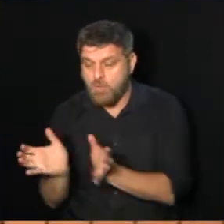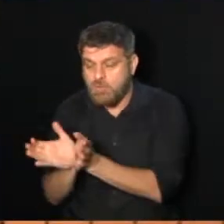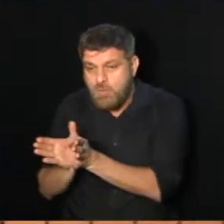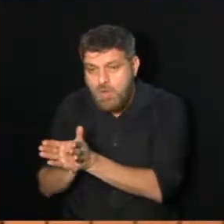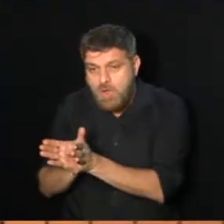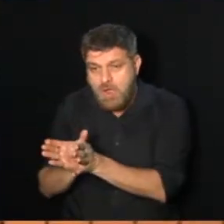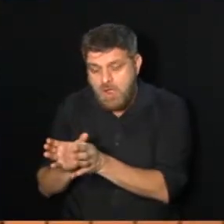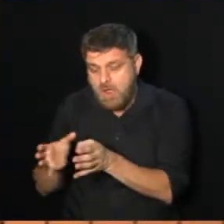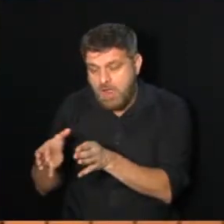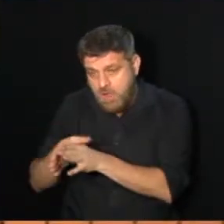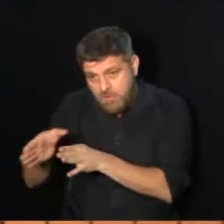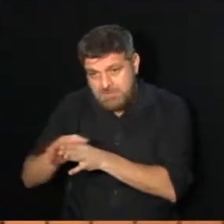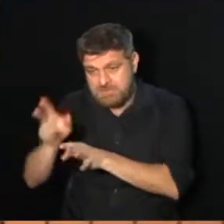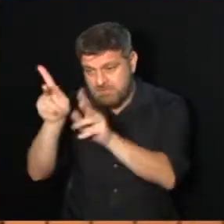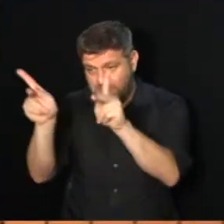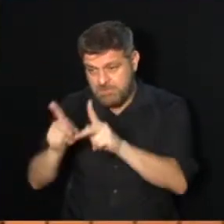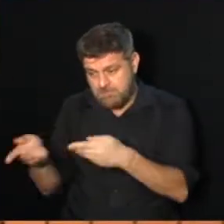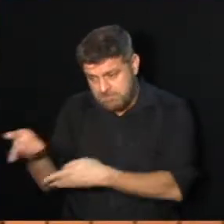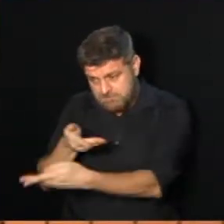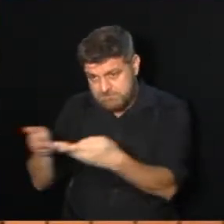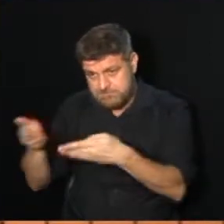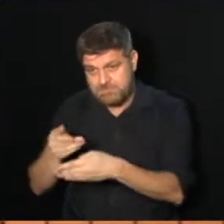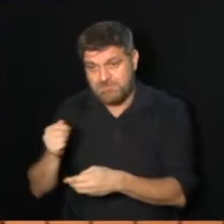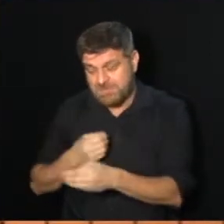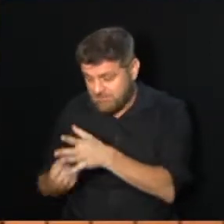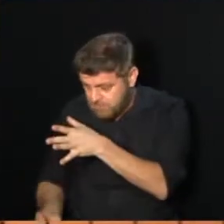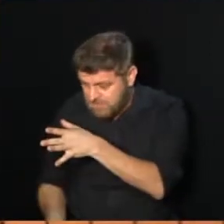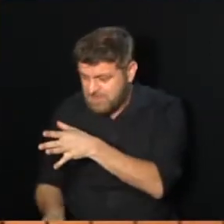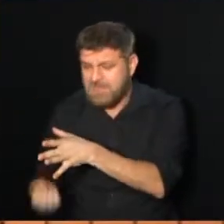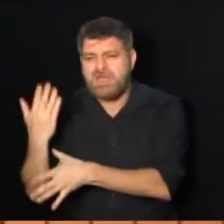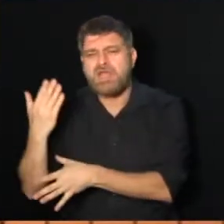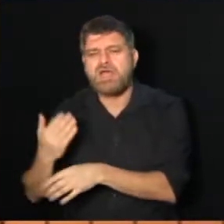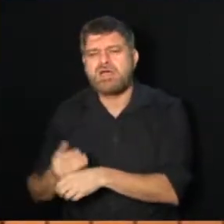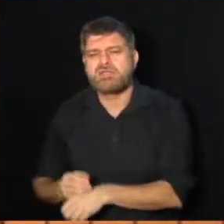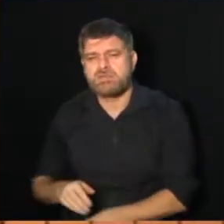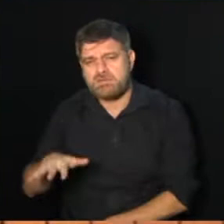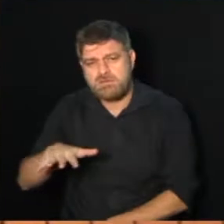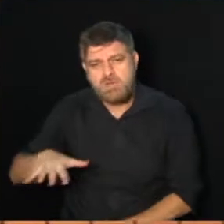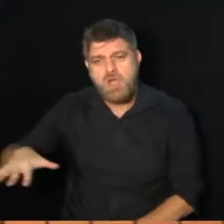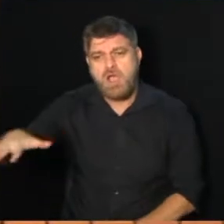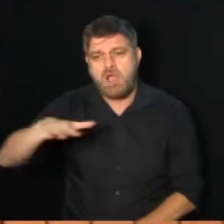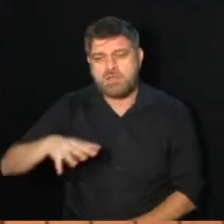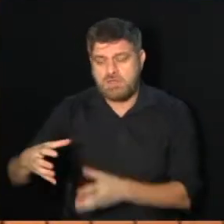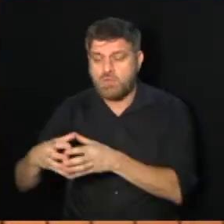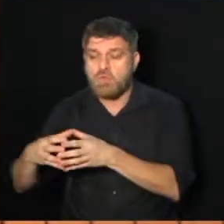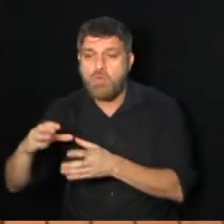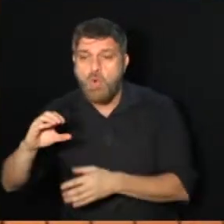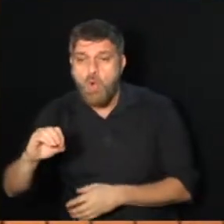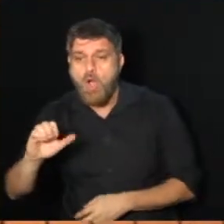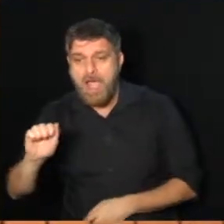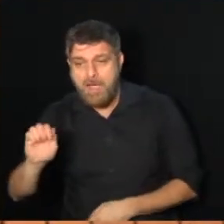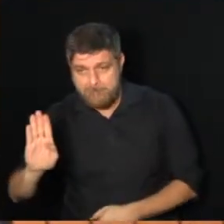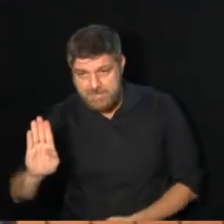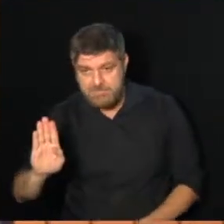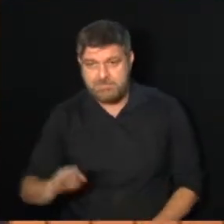Justiça Restaurativa, que foi recentemente criada no âmbito da Ordem dos Advogados do